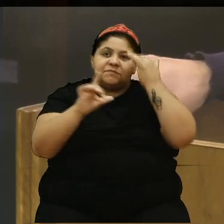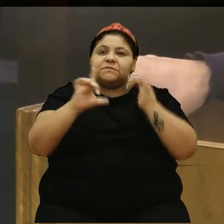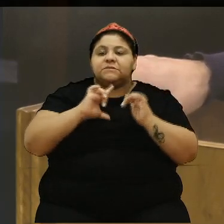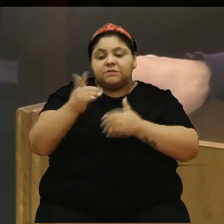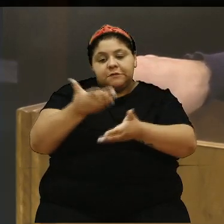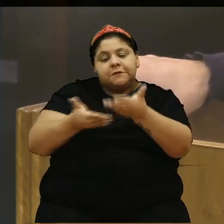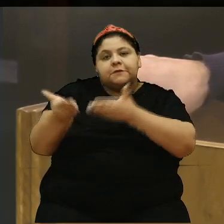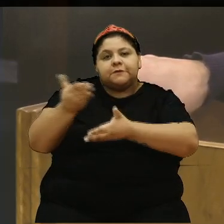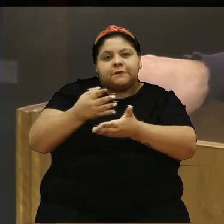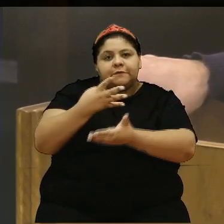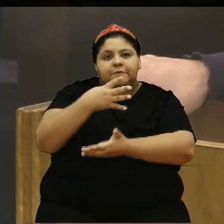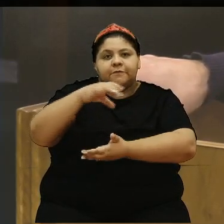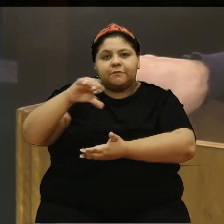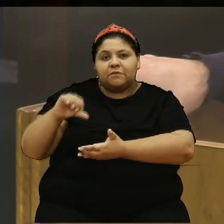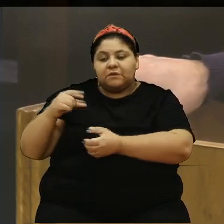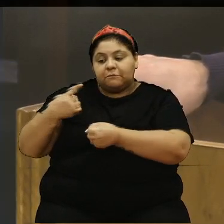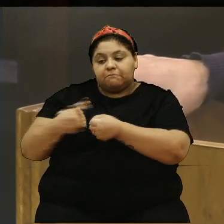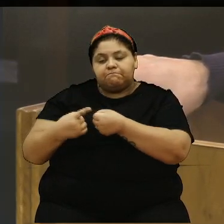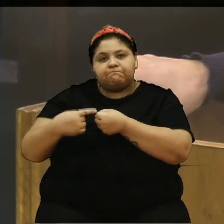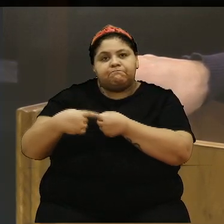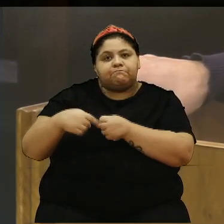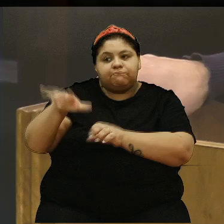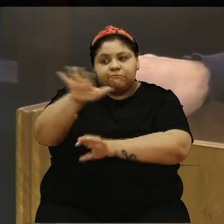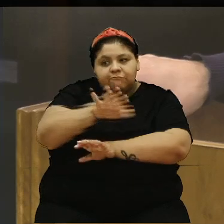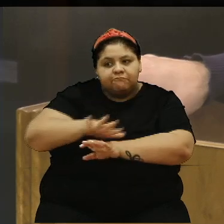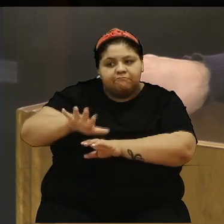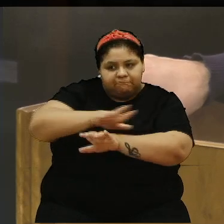atender aí 49 municípios de abrangência.